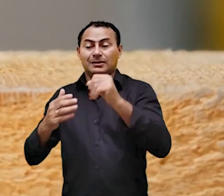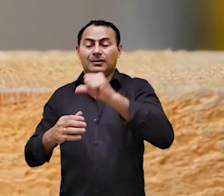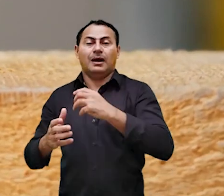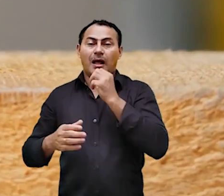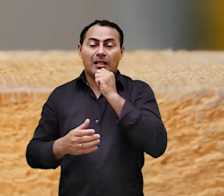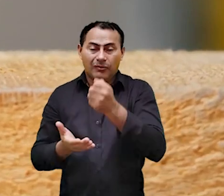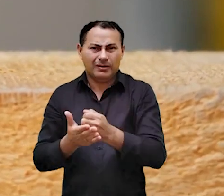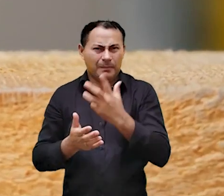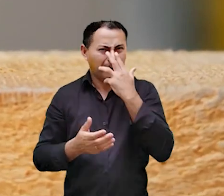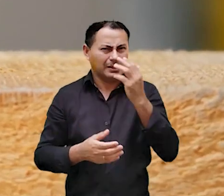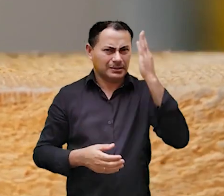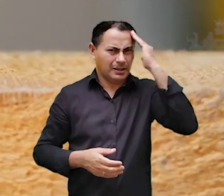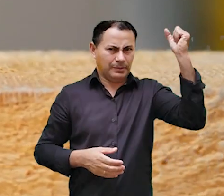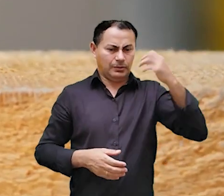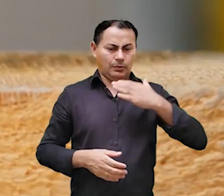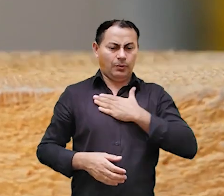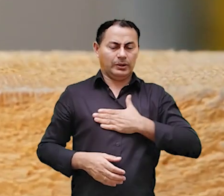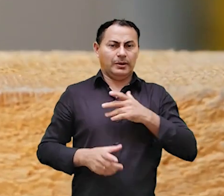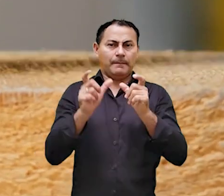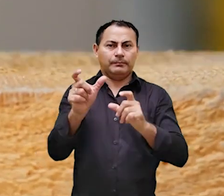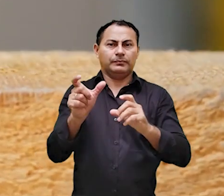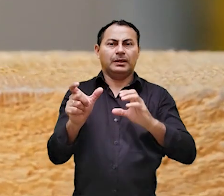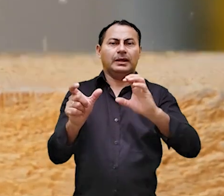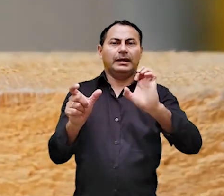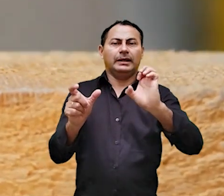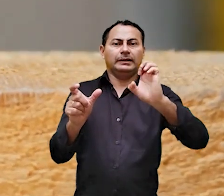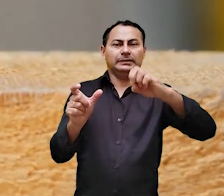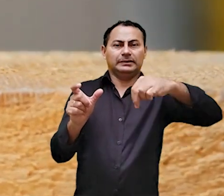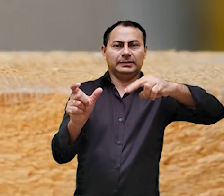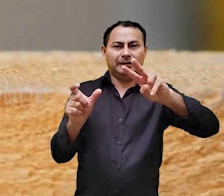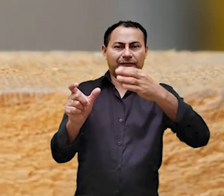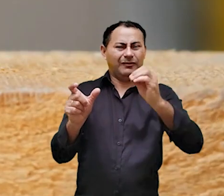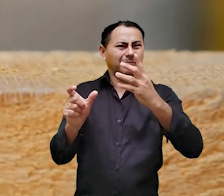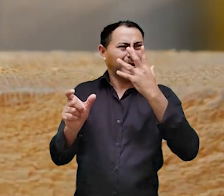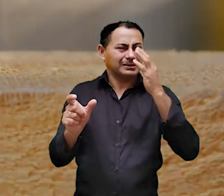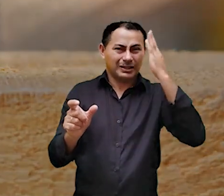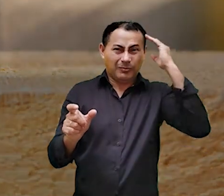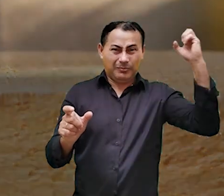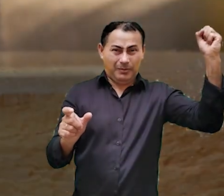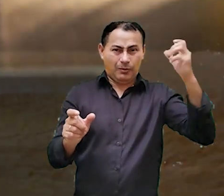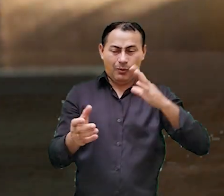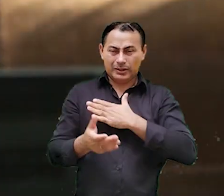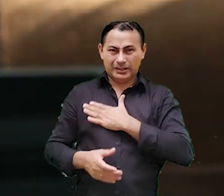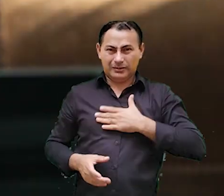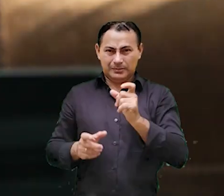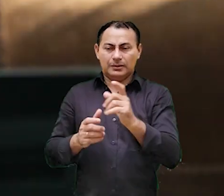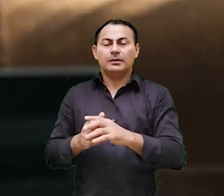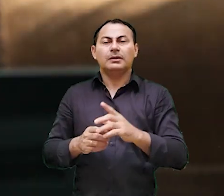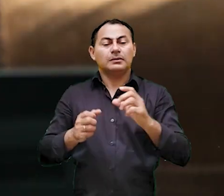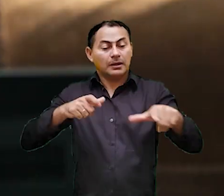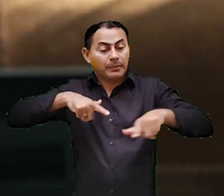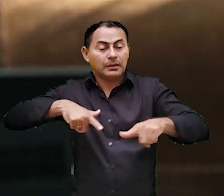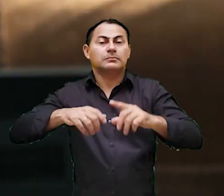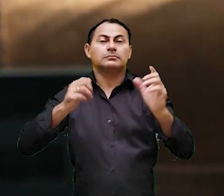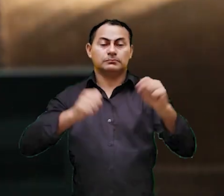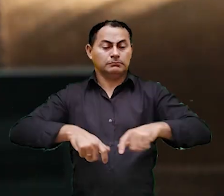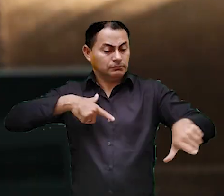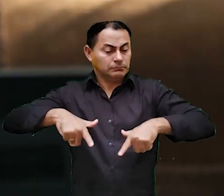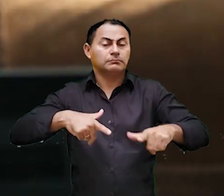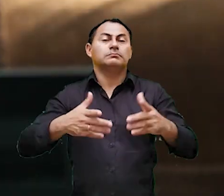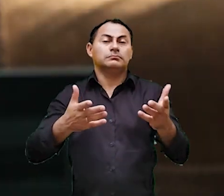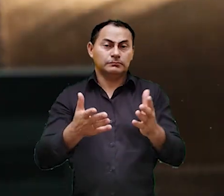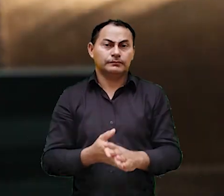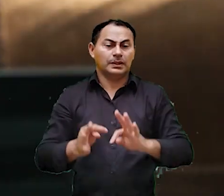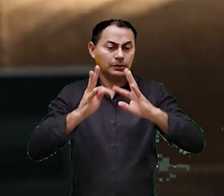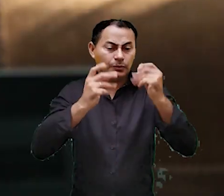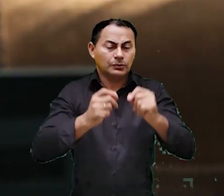à toa. Parece que Salomão gostava muito dessa palavra em vão. Nesse salmo ele está dizendo que é possível trabalhar e trabalhar